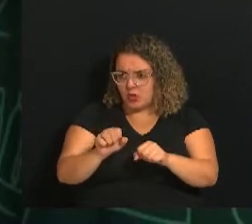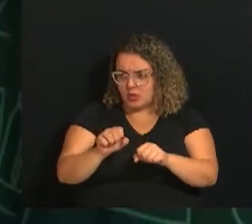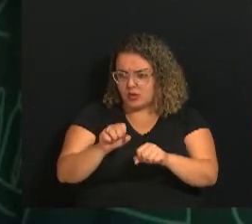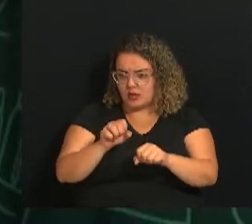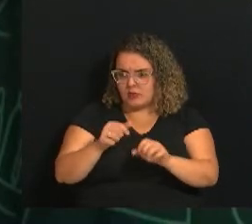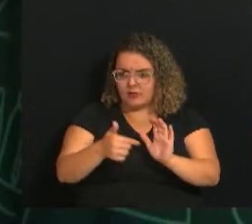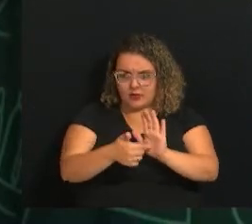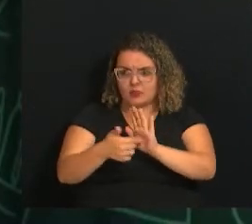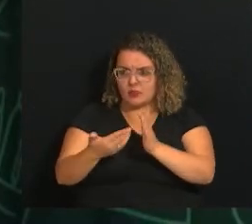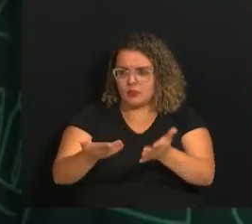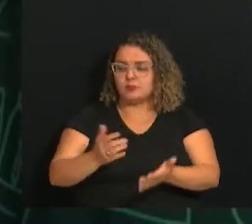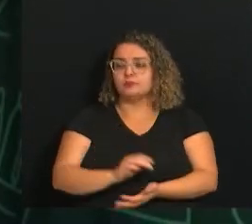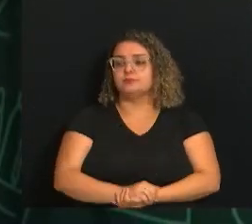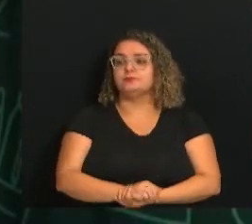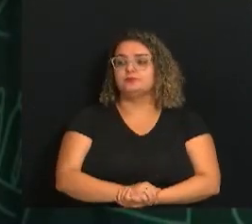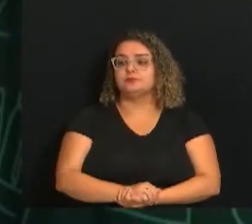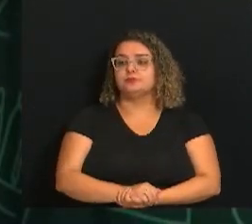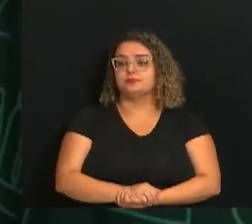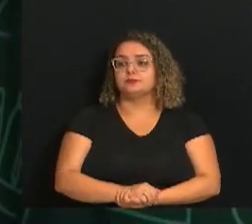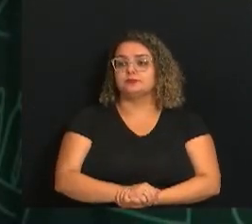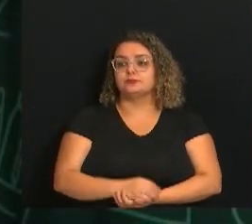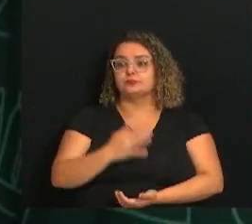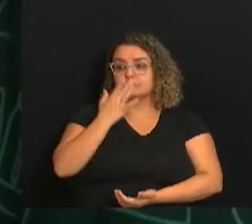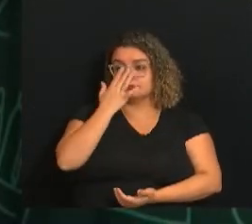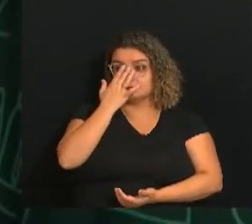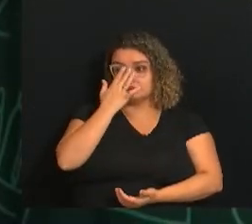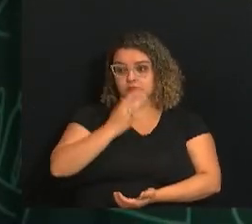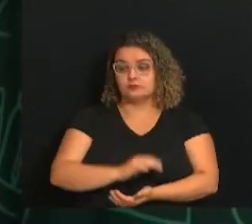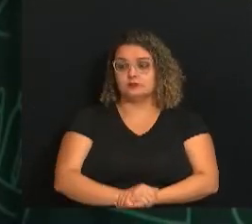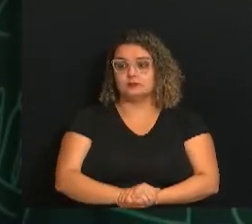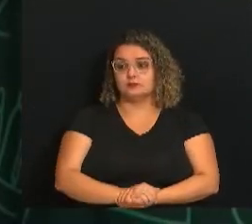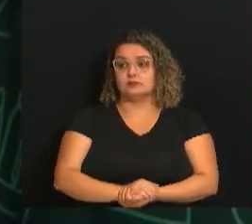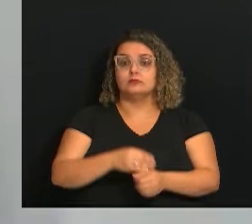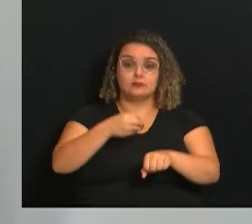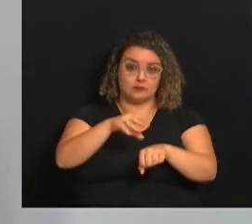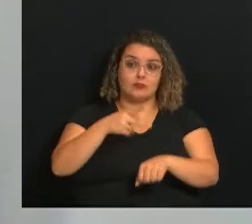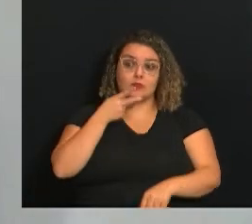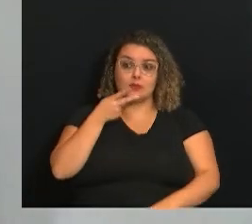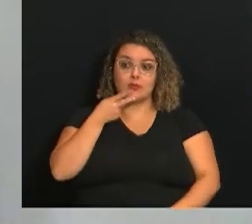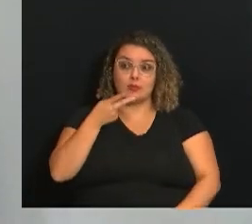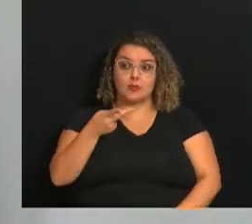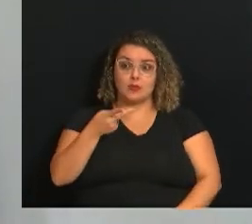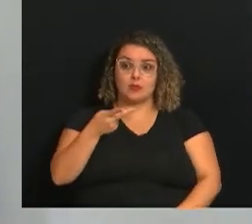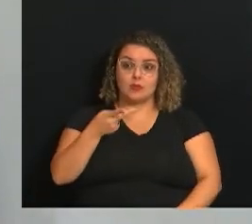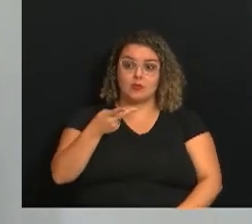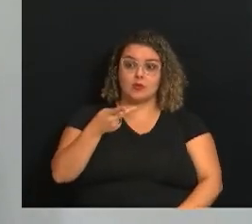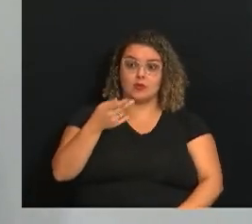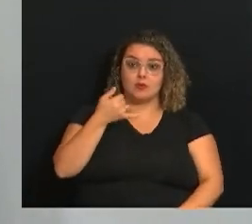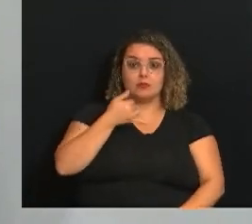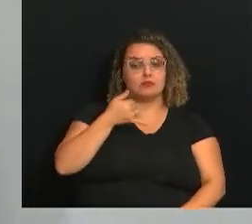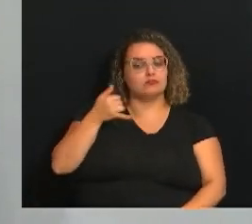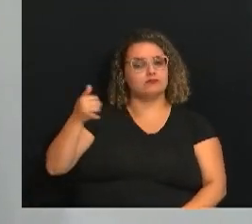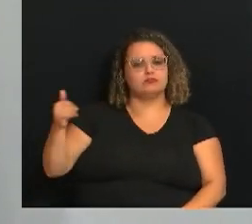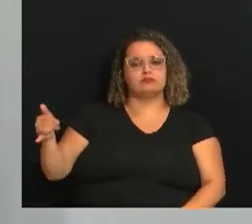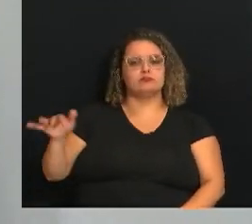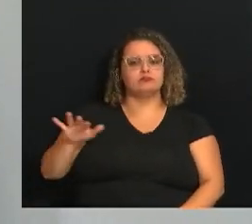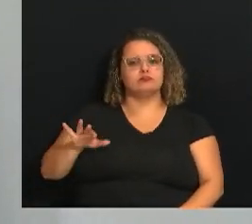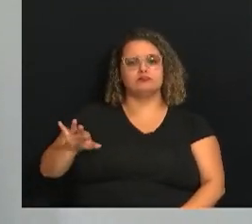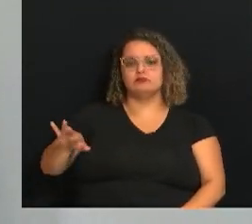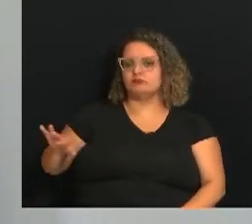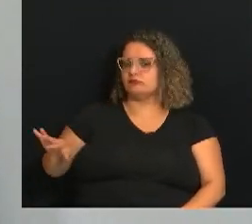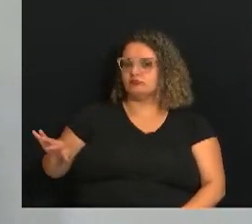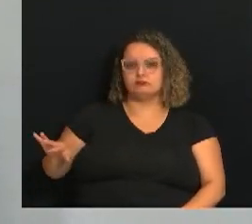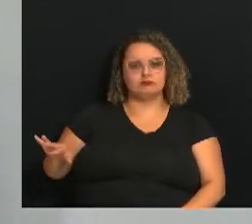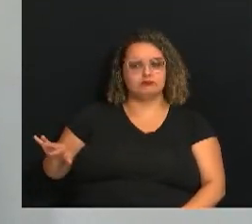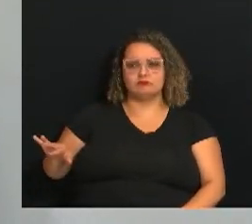aqui? Então, uma dica que eu falo muito é você deixar o celular em outro cômodo, assim. Se tiver no quarto, deixa o celular